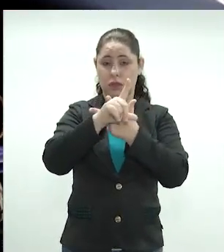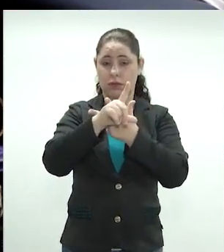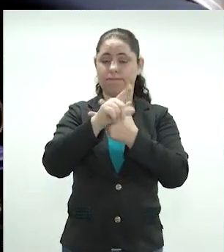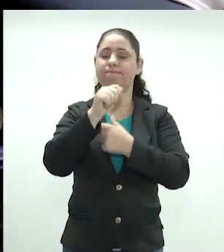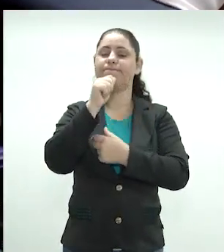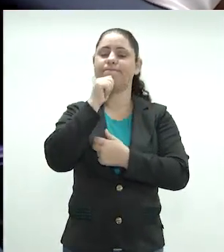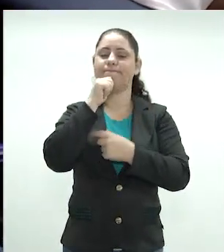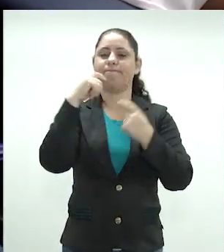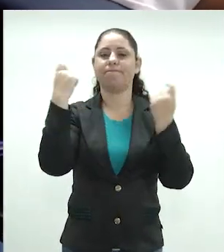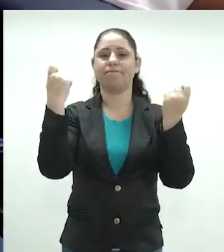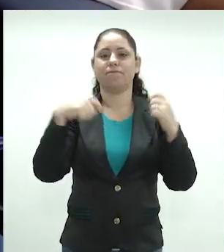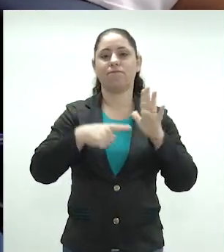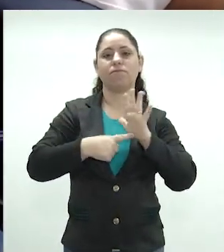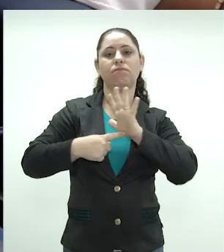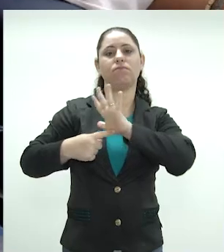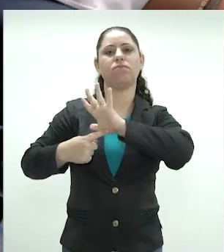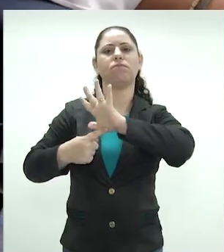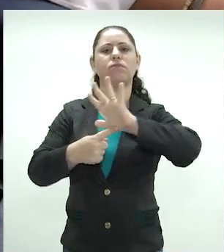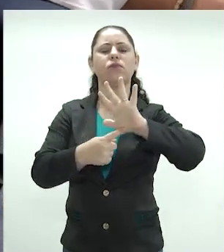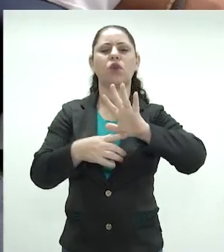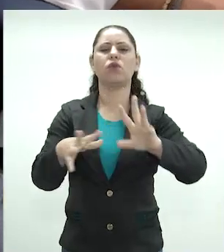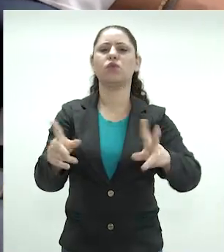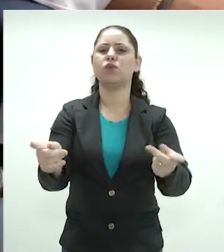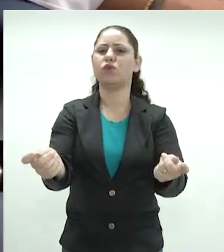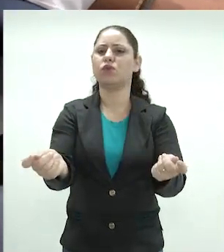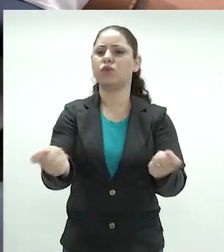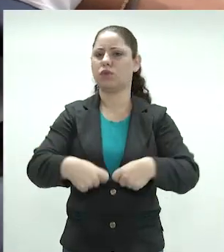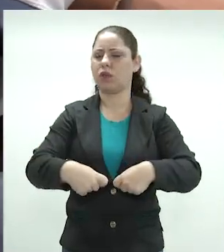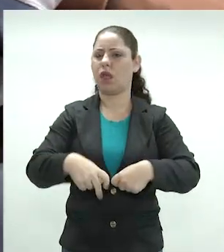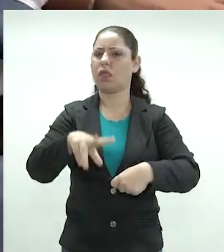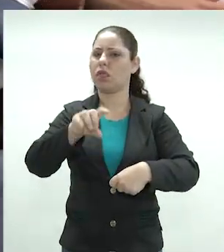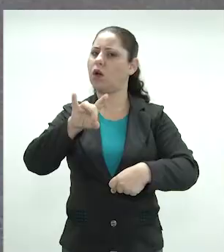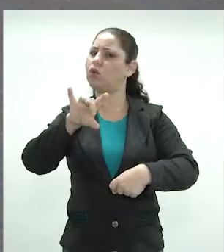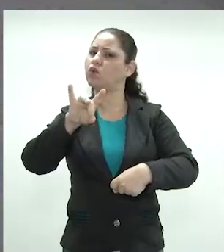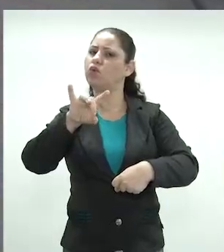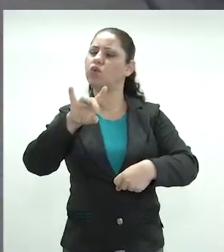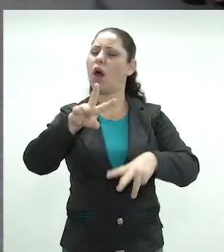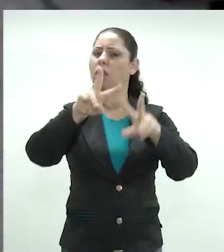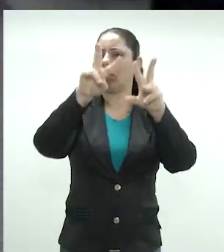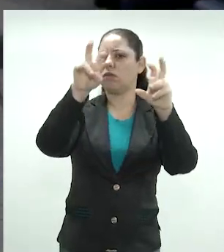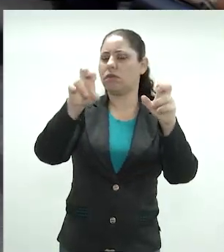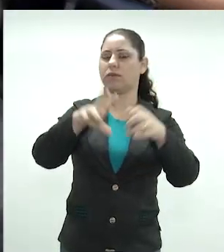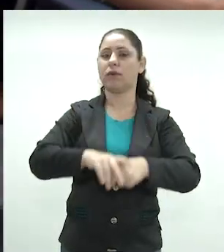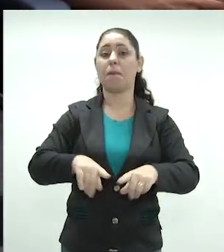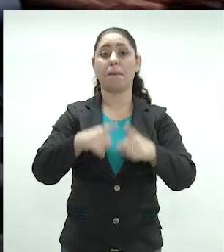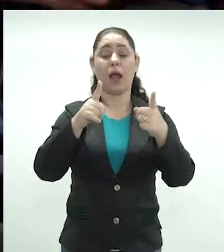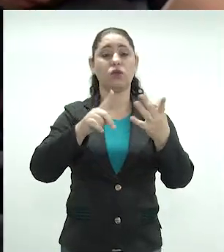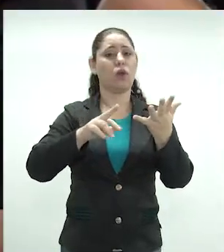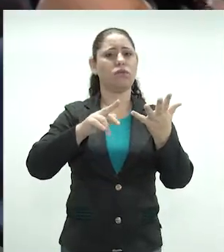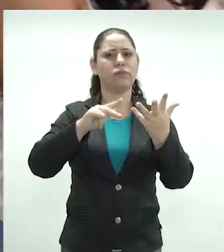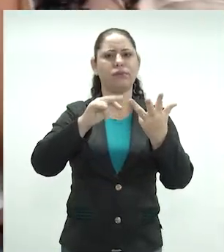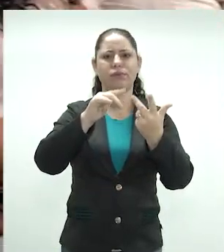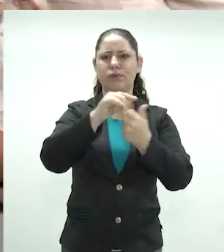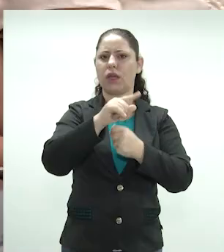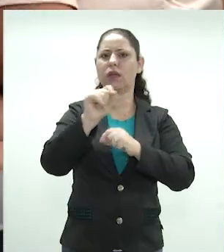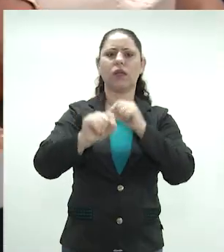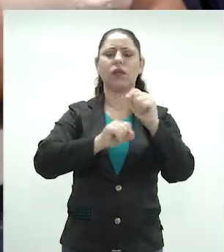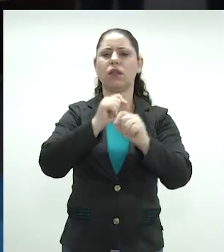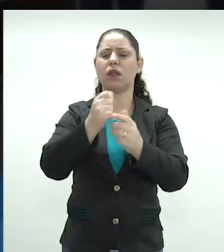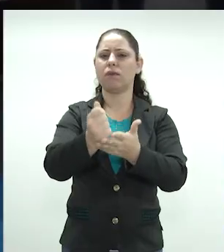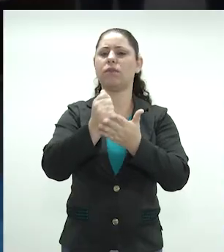legislativos, ainda precisam mostrar que são competentes não apenas nesses temas, mas em outros